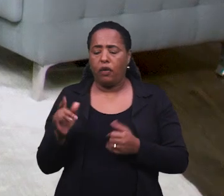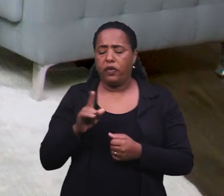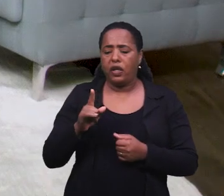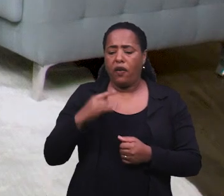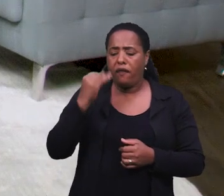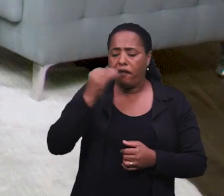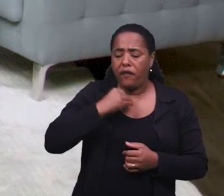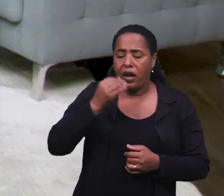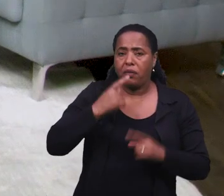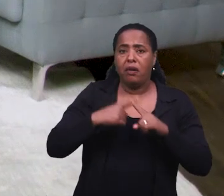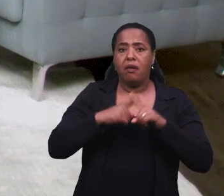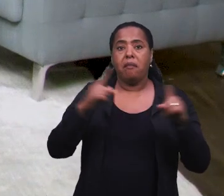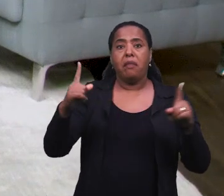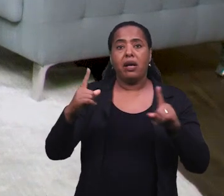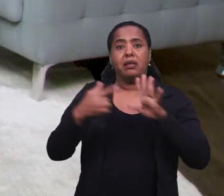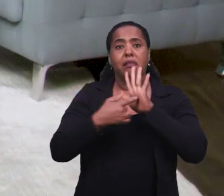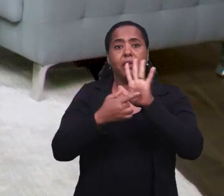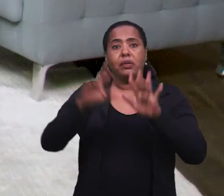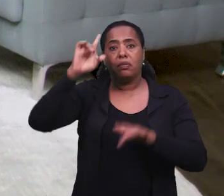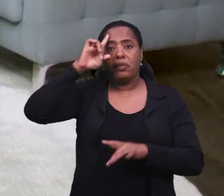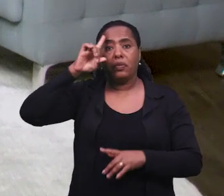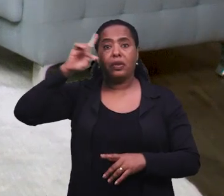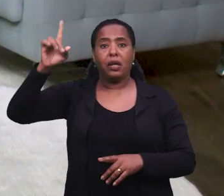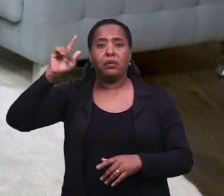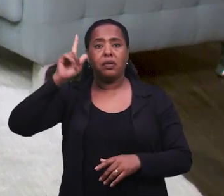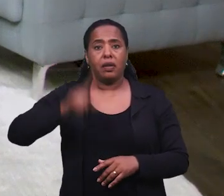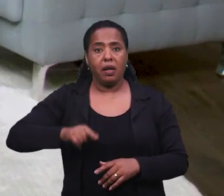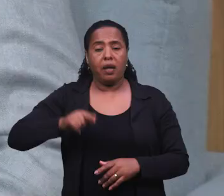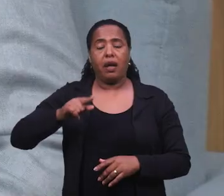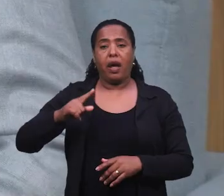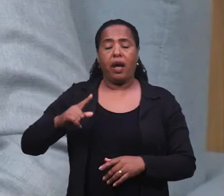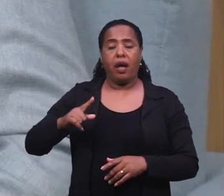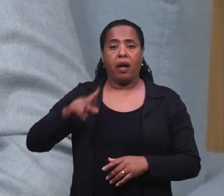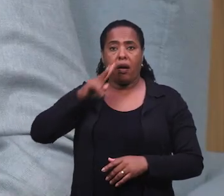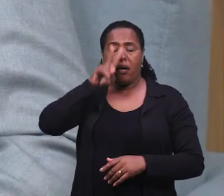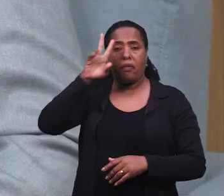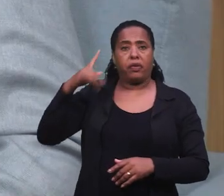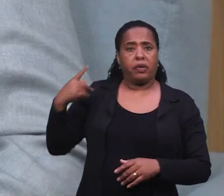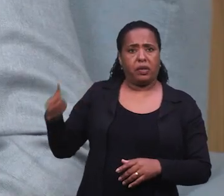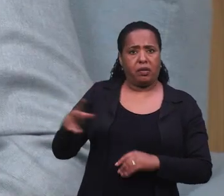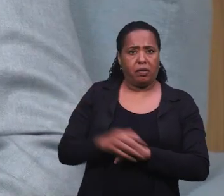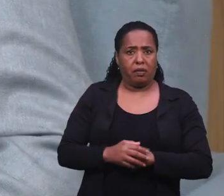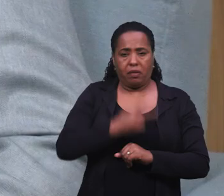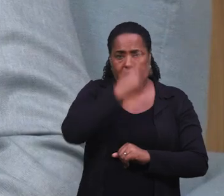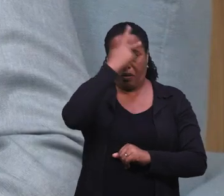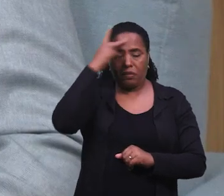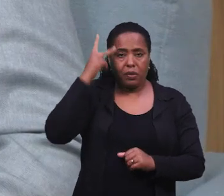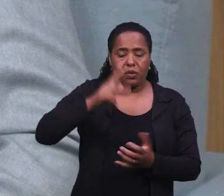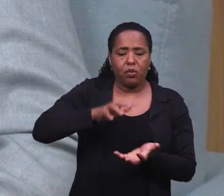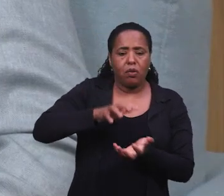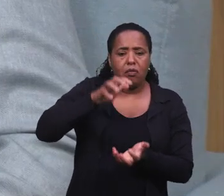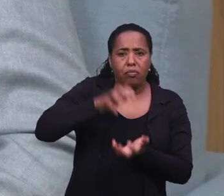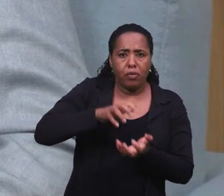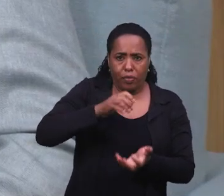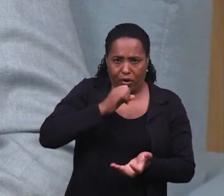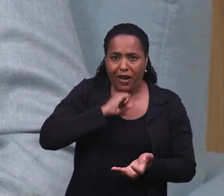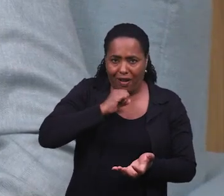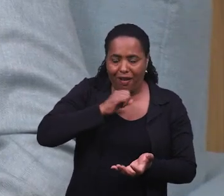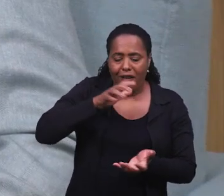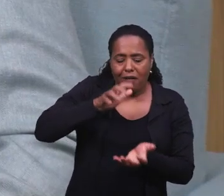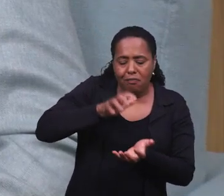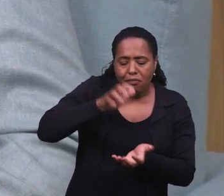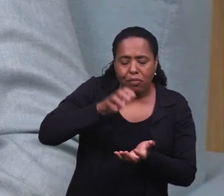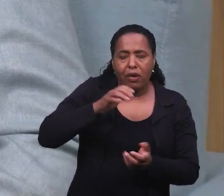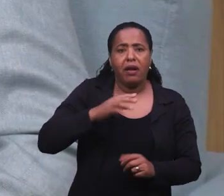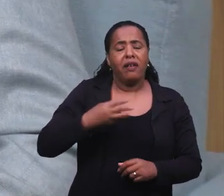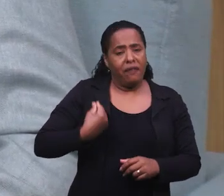Realmente, de fato, a nossa experiência tem sido essa. Um dia nós fomos acolhidos pelo Senhor e desde o dia em